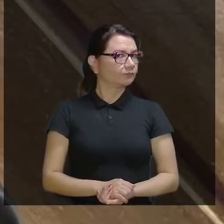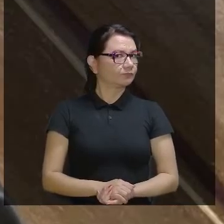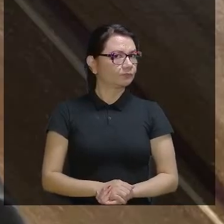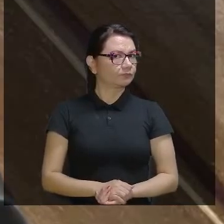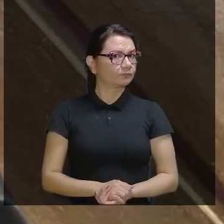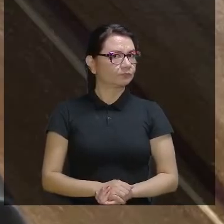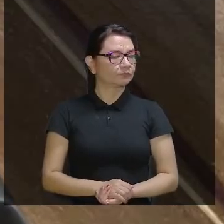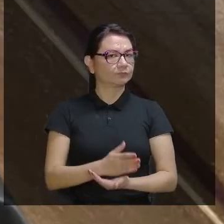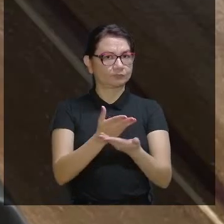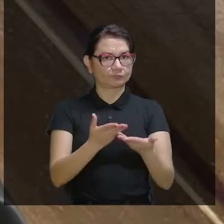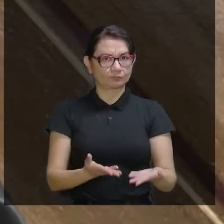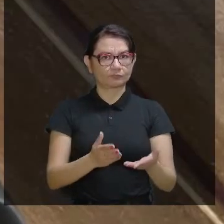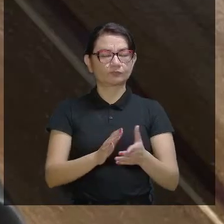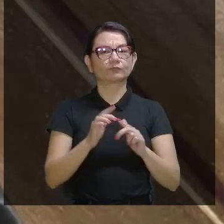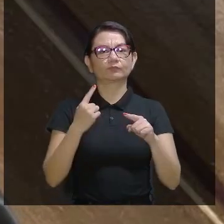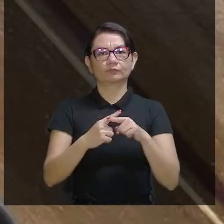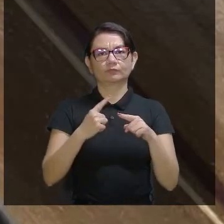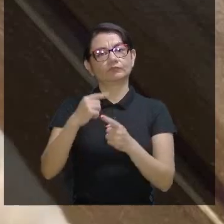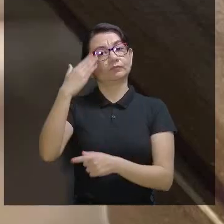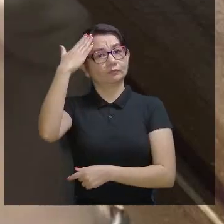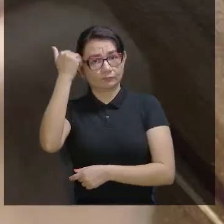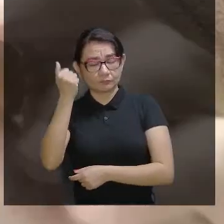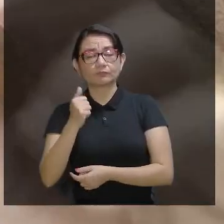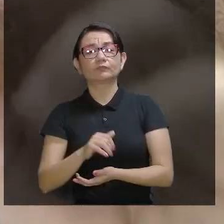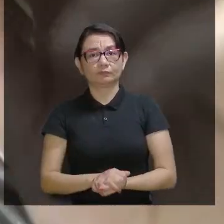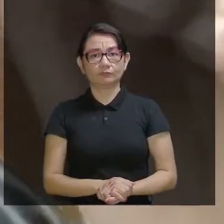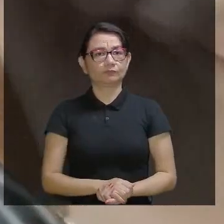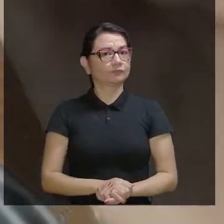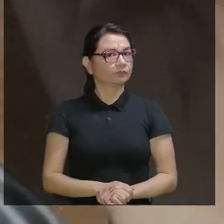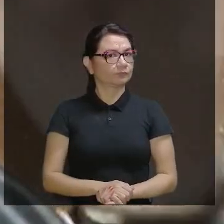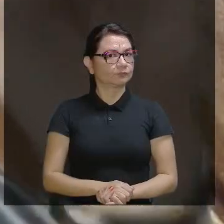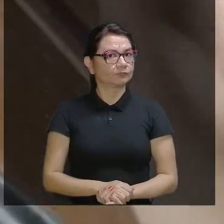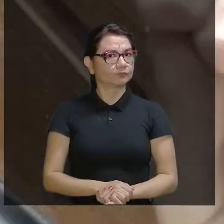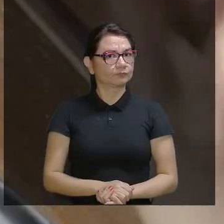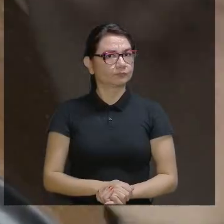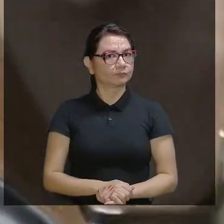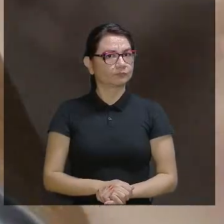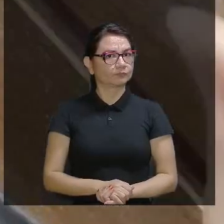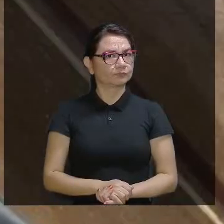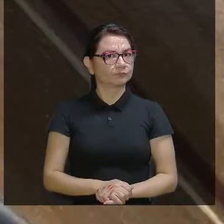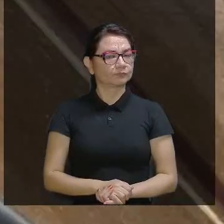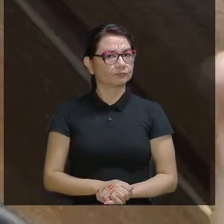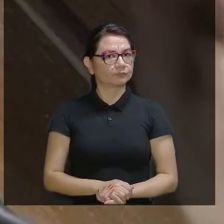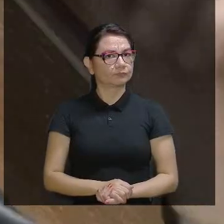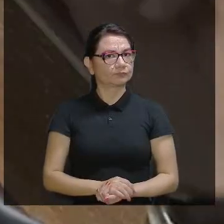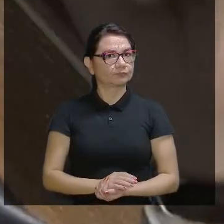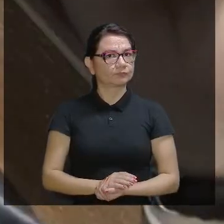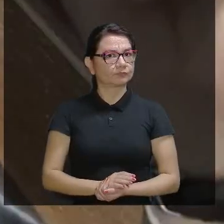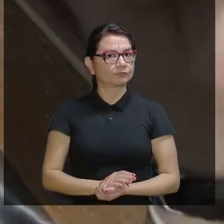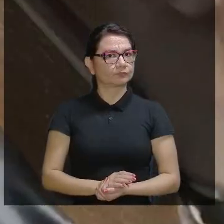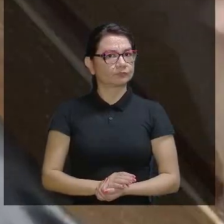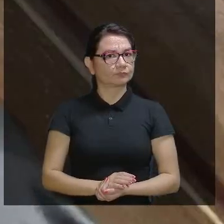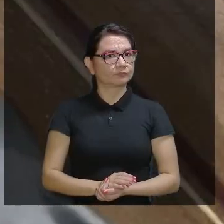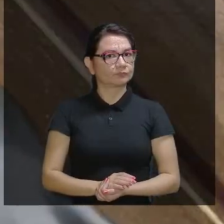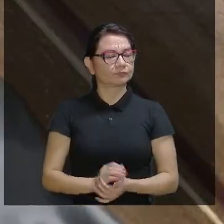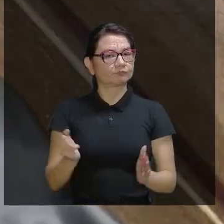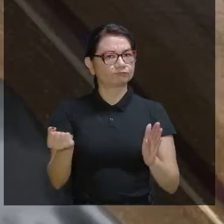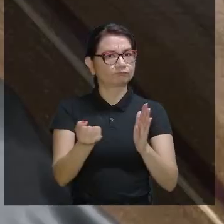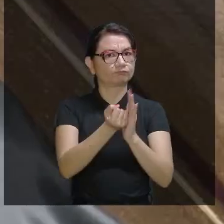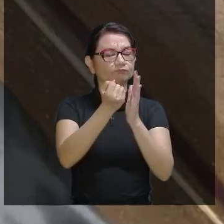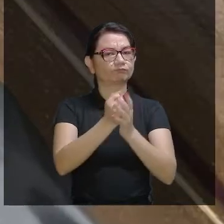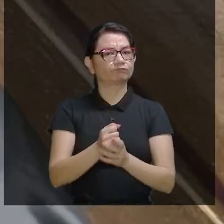seda, Vossa Excelência, porque eu sei que este título, especificamente, vem